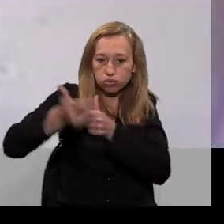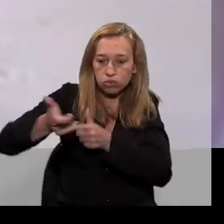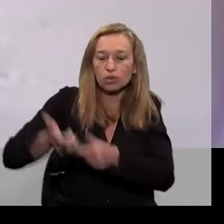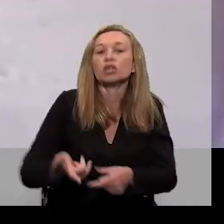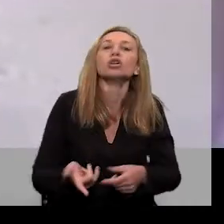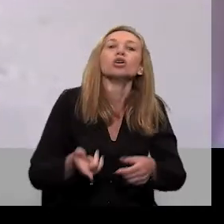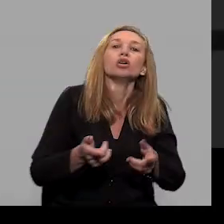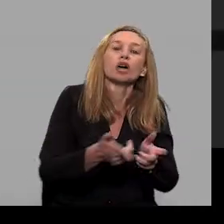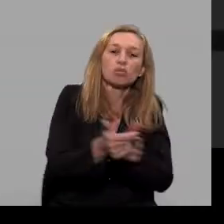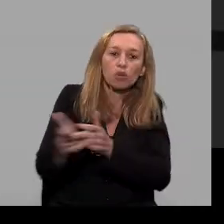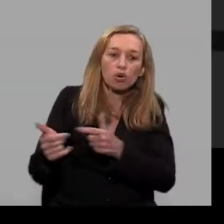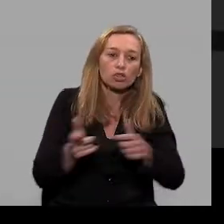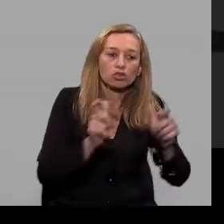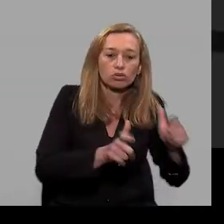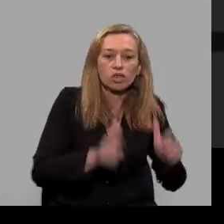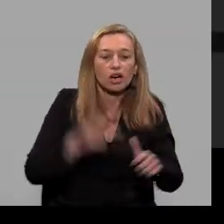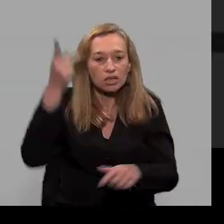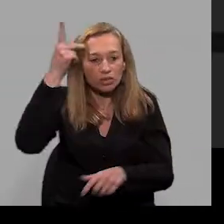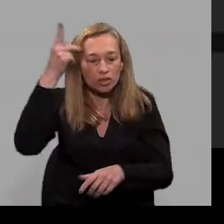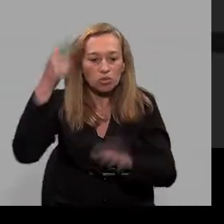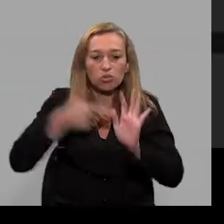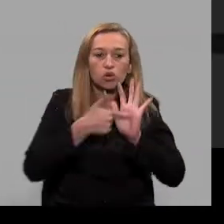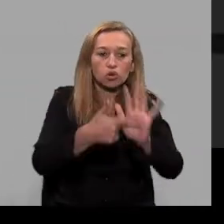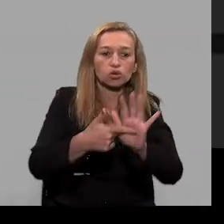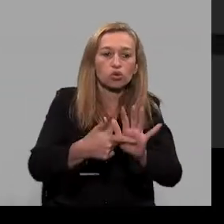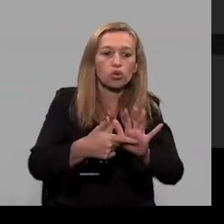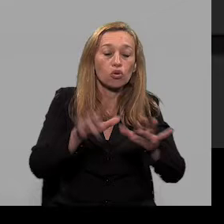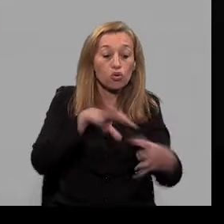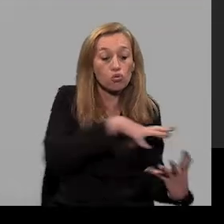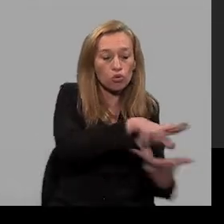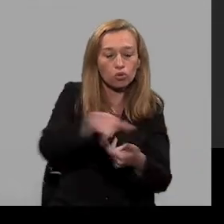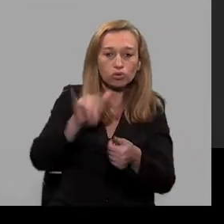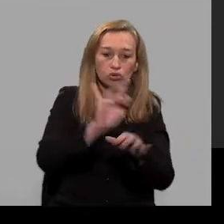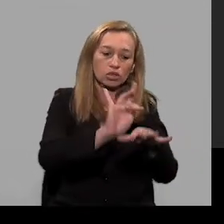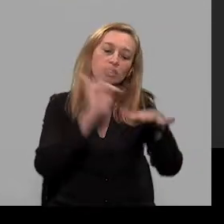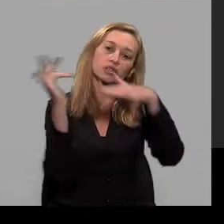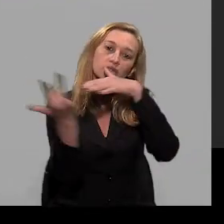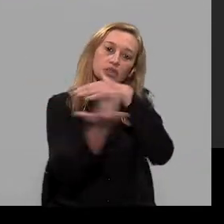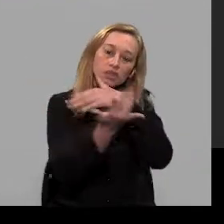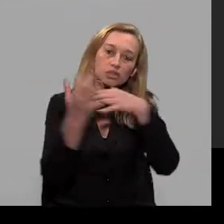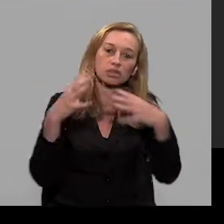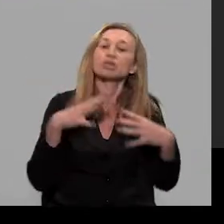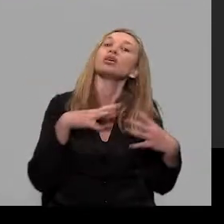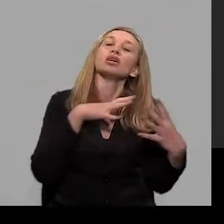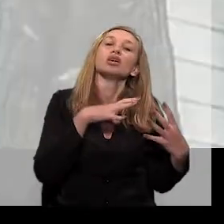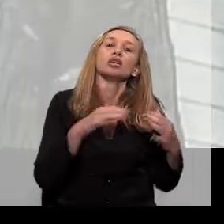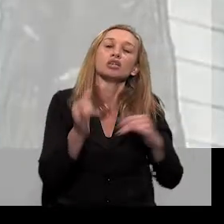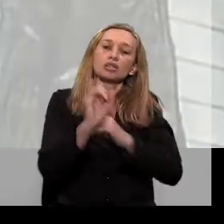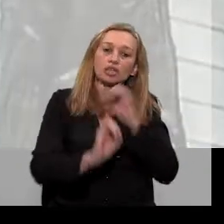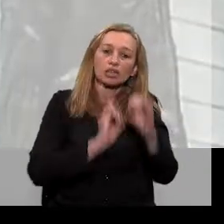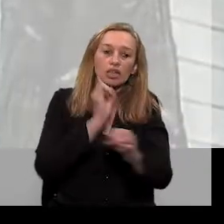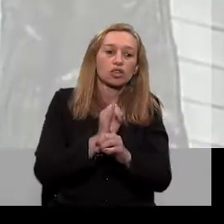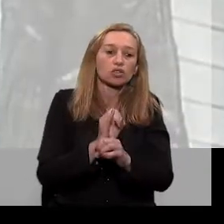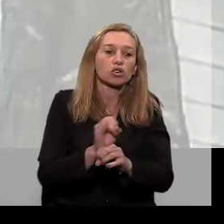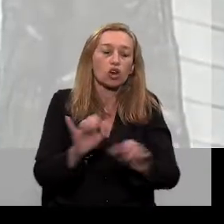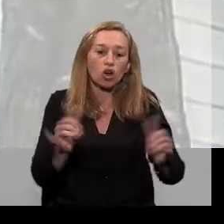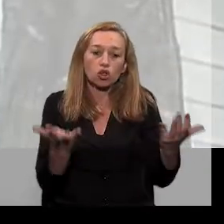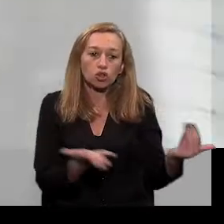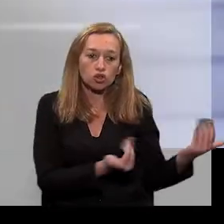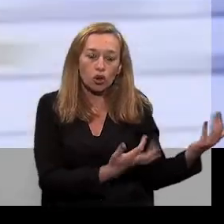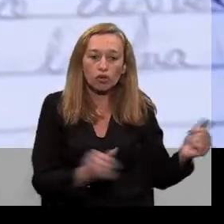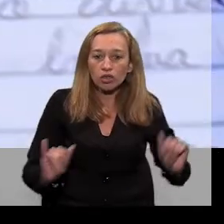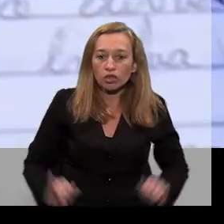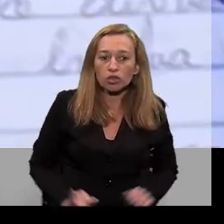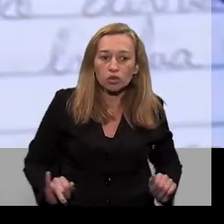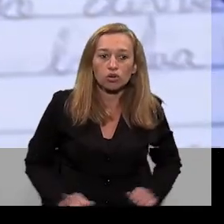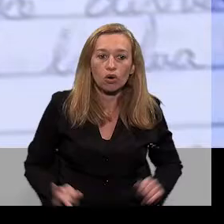massacre de Suzano revelou o submundo da internet, salas onde se encontram jovens que sofrem bullying e